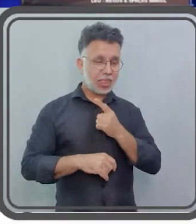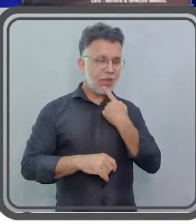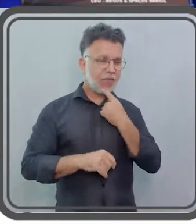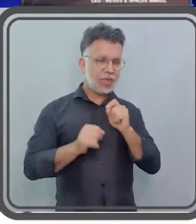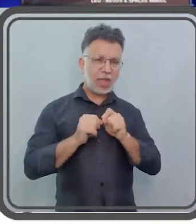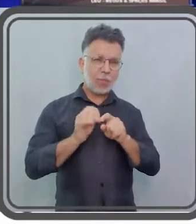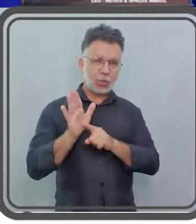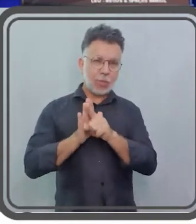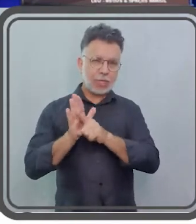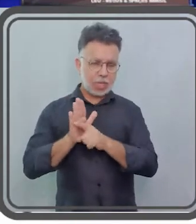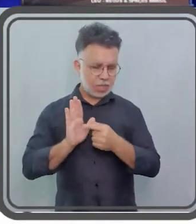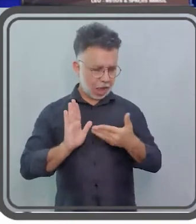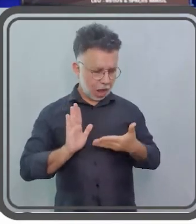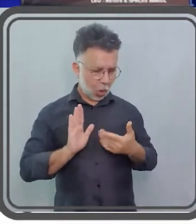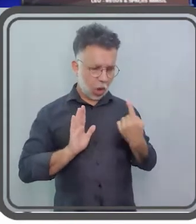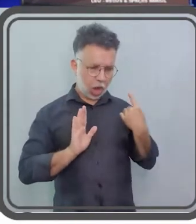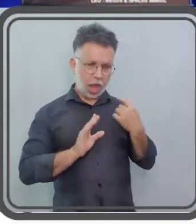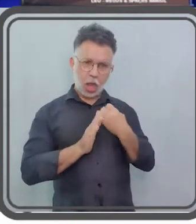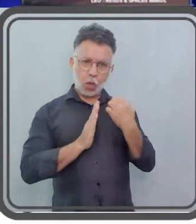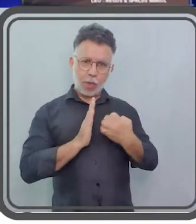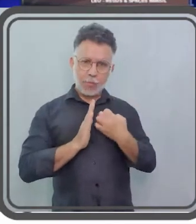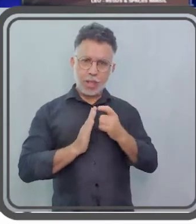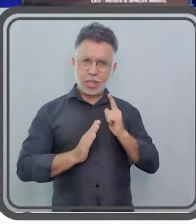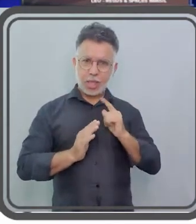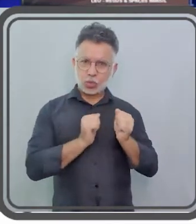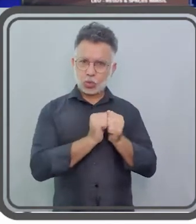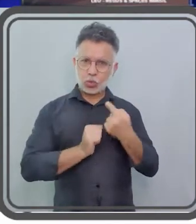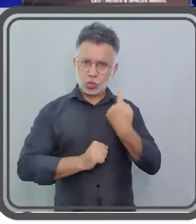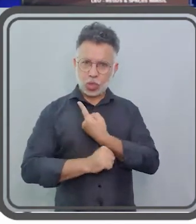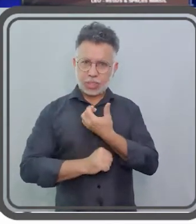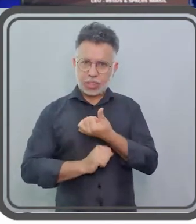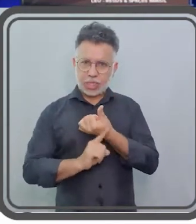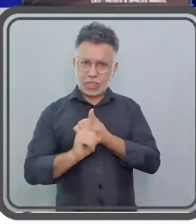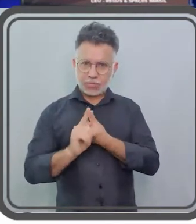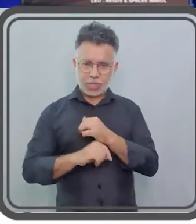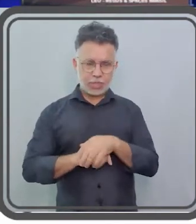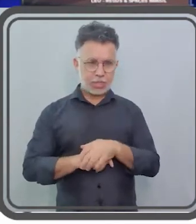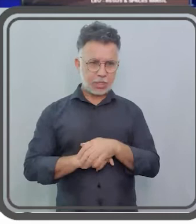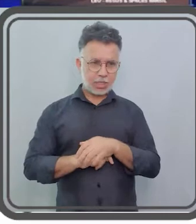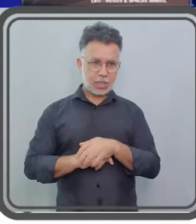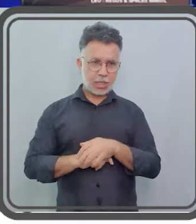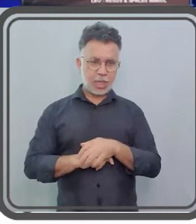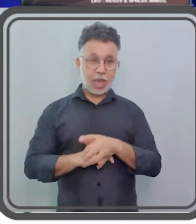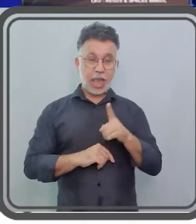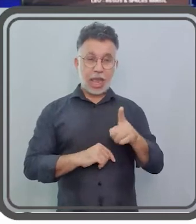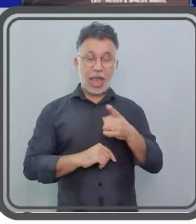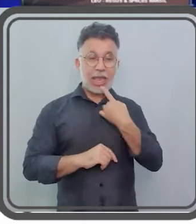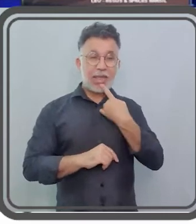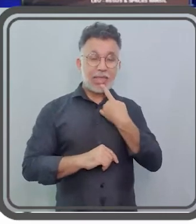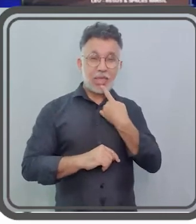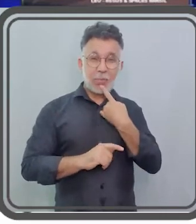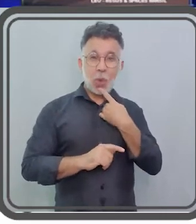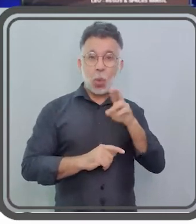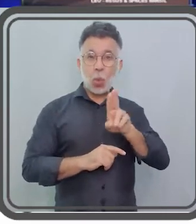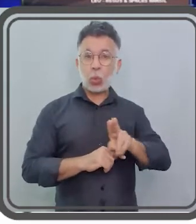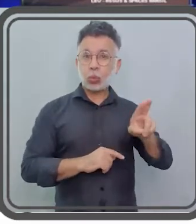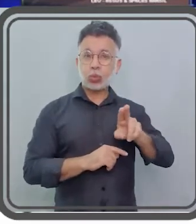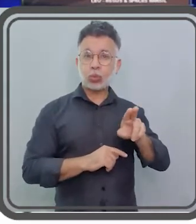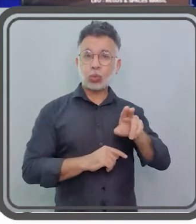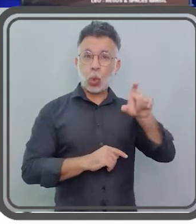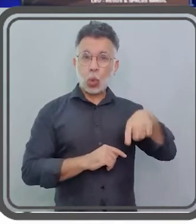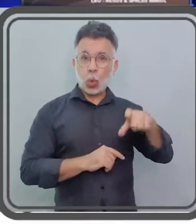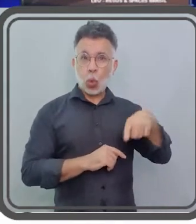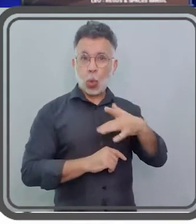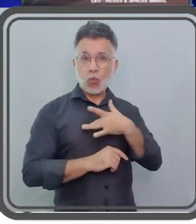levantamento recentemente em uma empresa que já estamos há 6 meses. A sinistralidade do convênio dessa empresa caiu em 30%. Versus